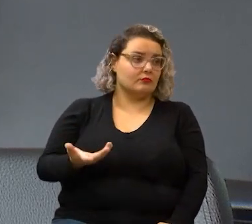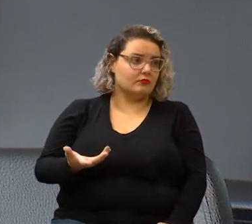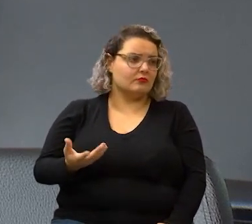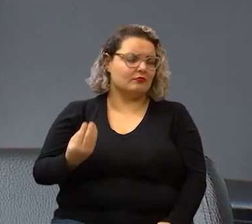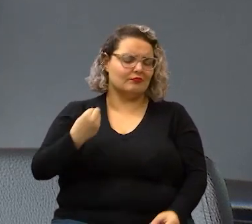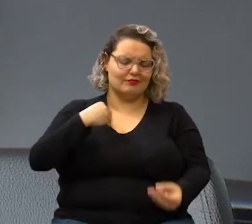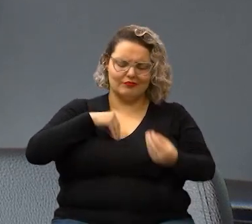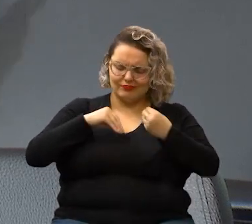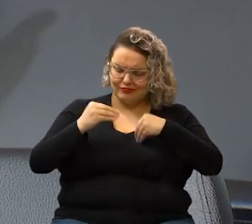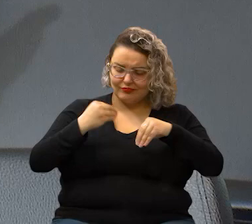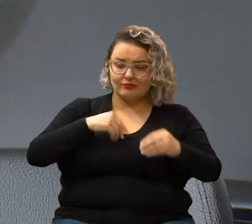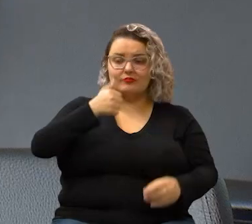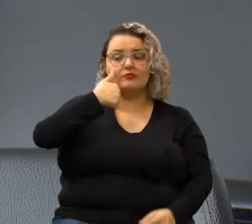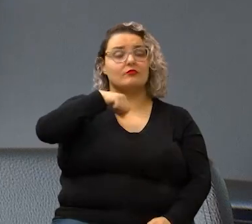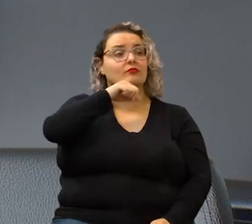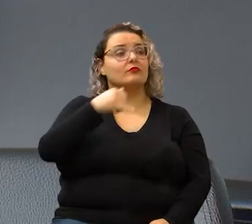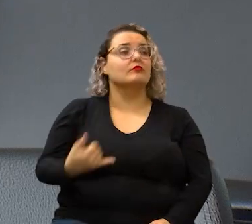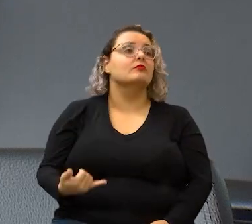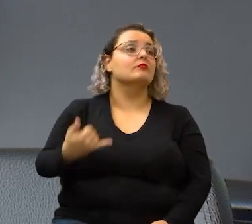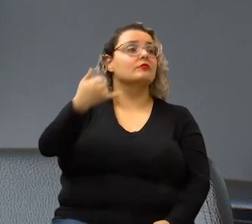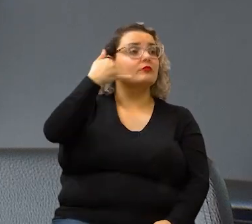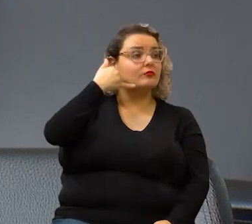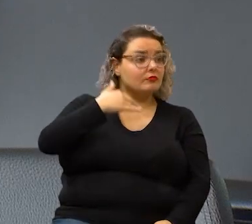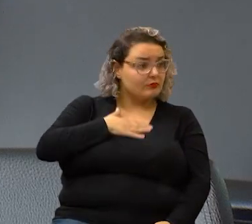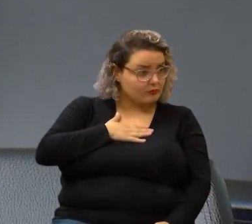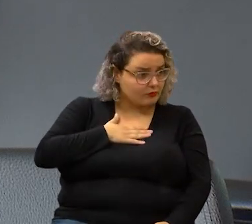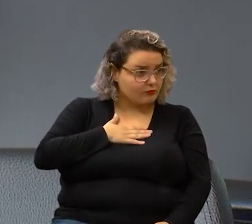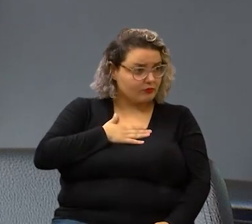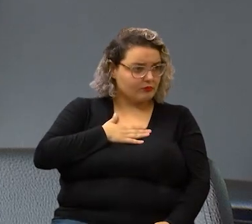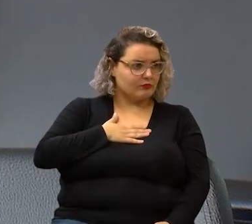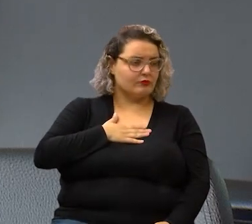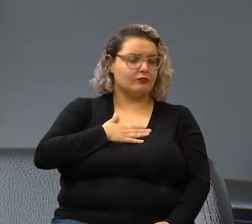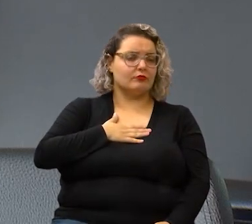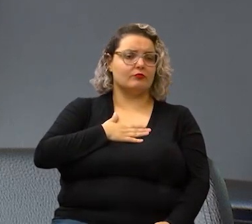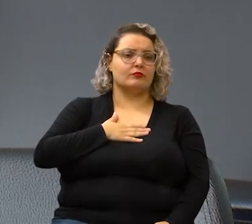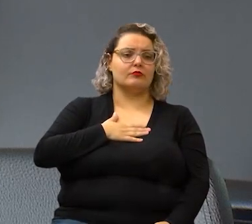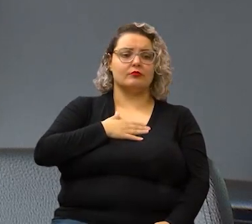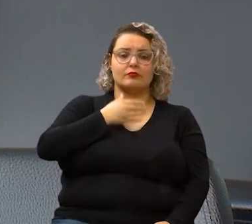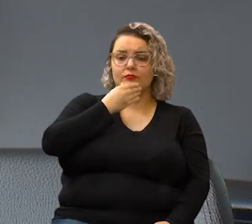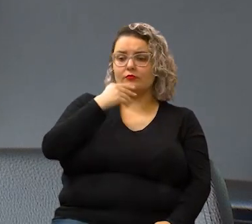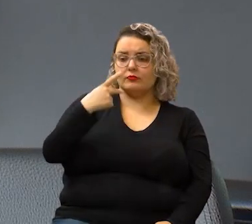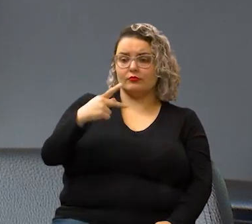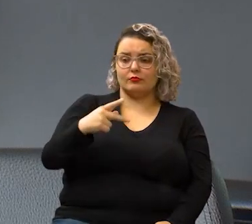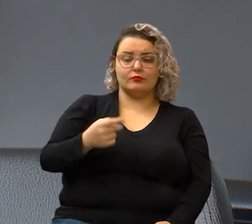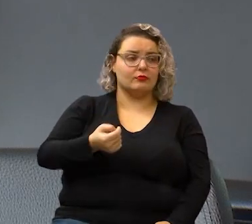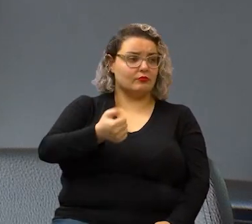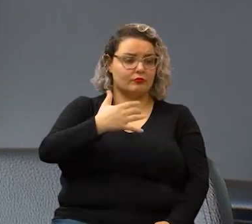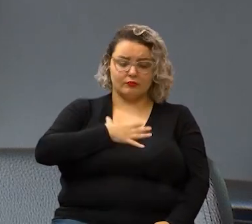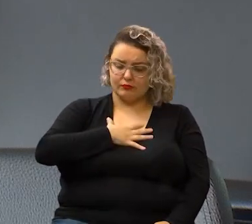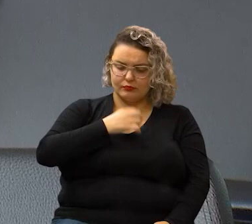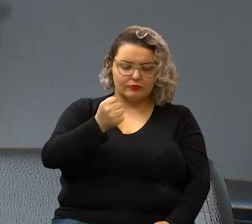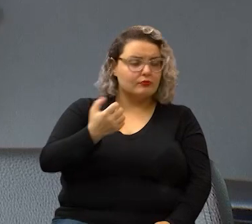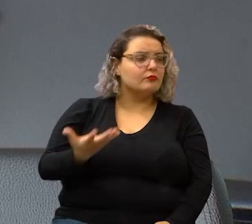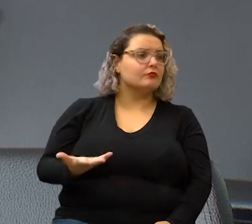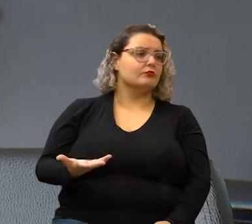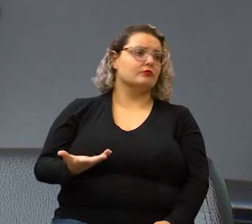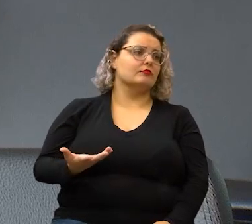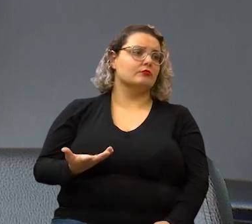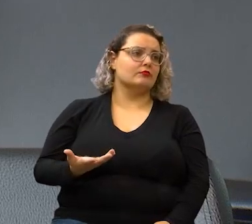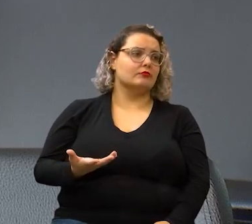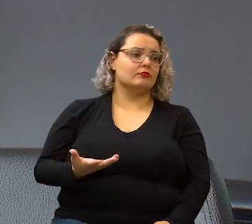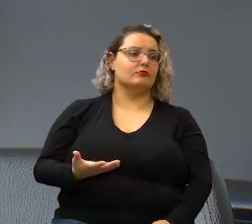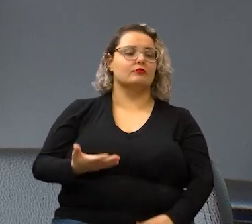rapaz que estava tão depressivo, a mãe dele me ligou que ele estava em ponto de tirar a